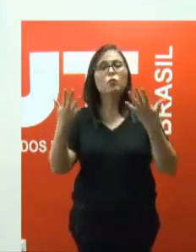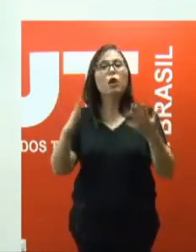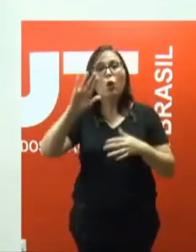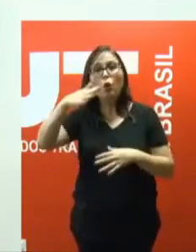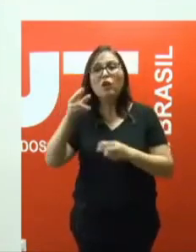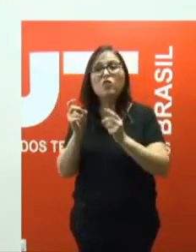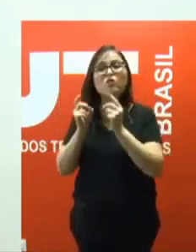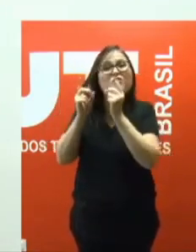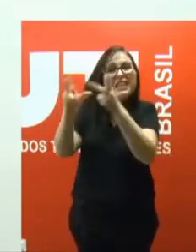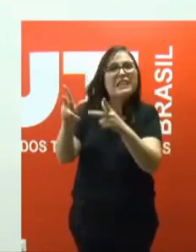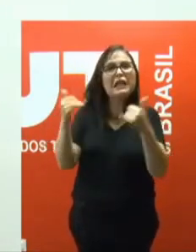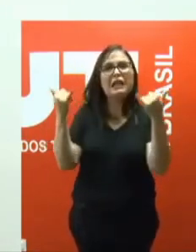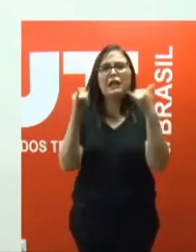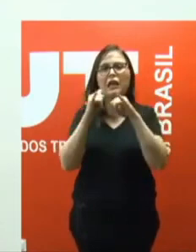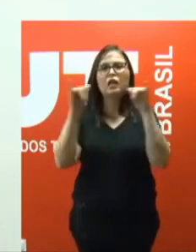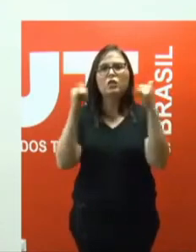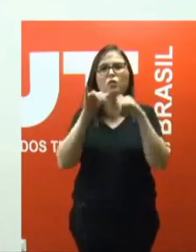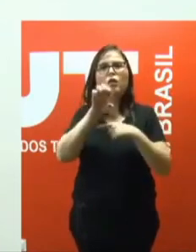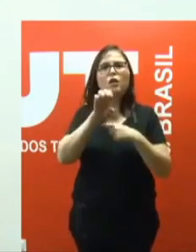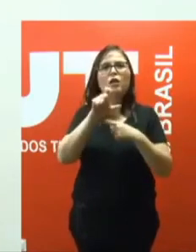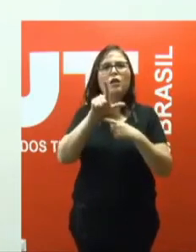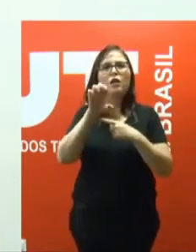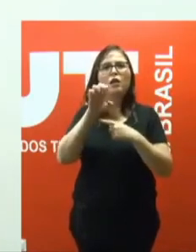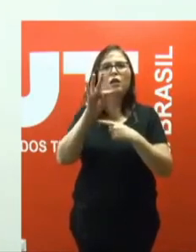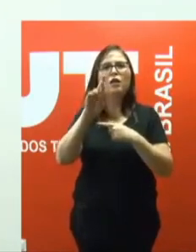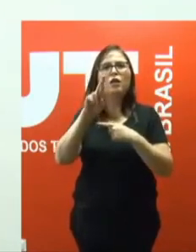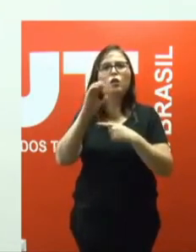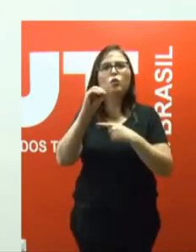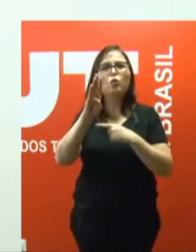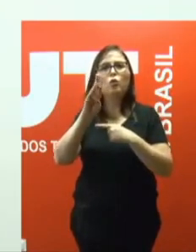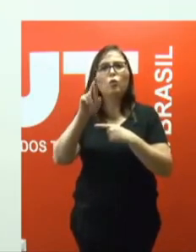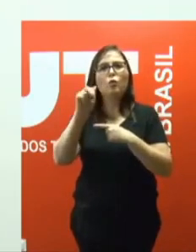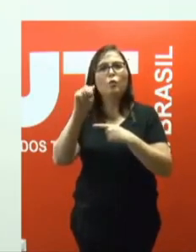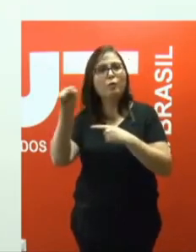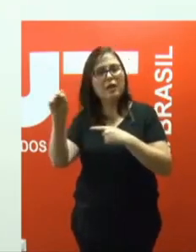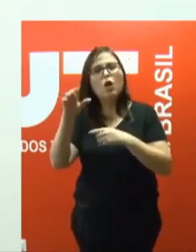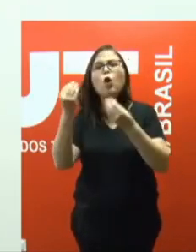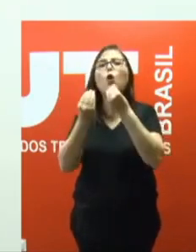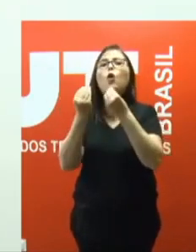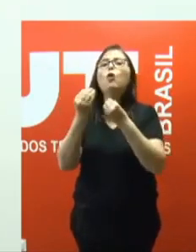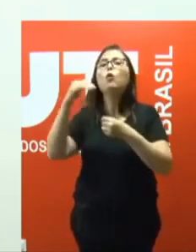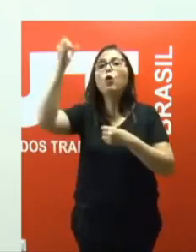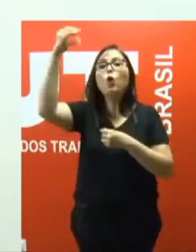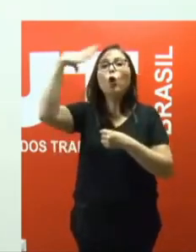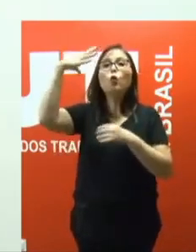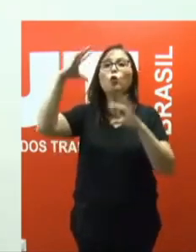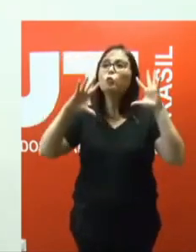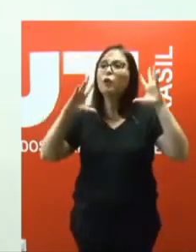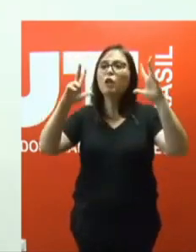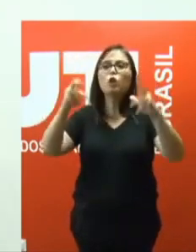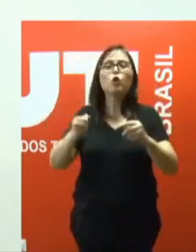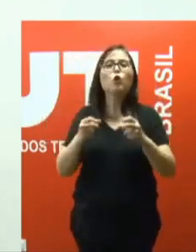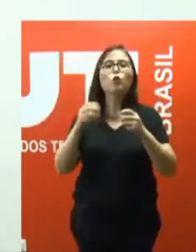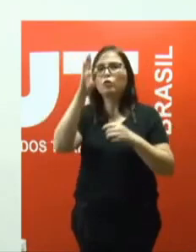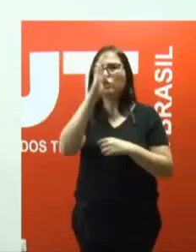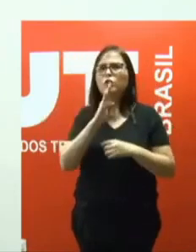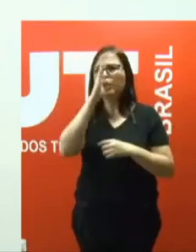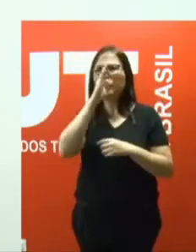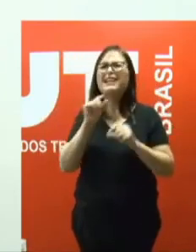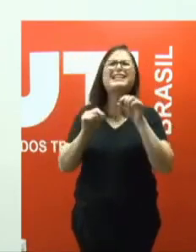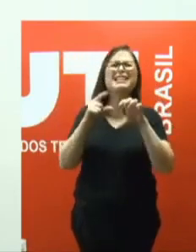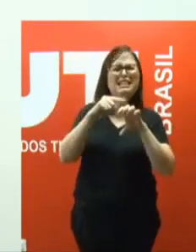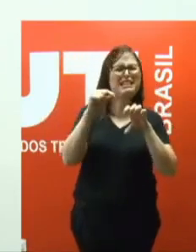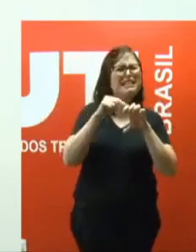a Eletrobras, quem é que vai fazer programa Luz para Todo de graça? Quem é o empresário brasileiro que vai